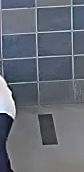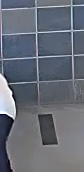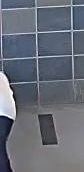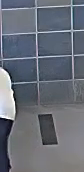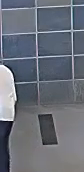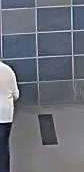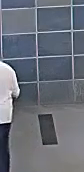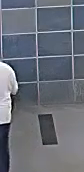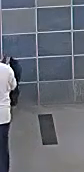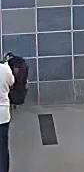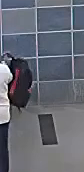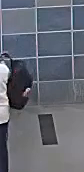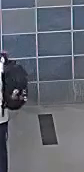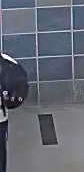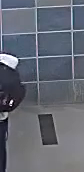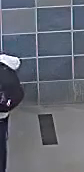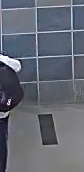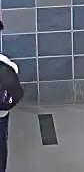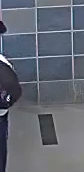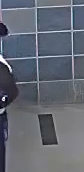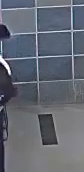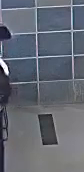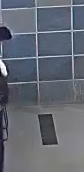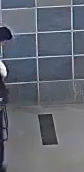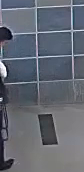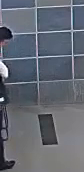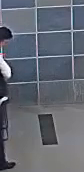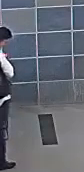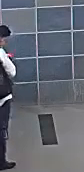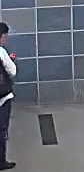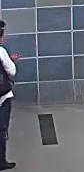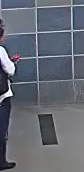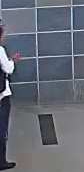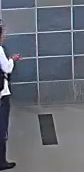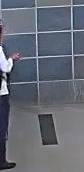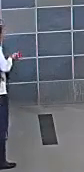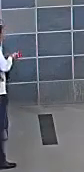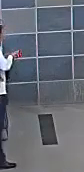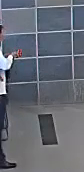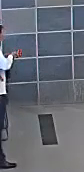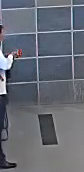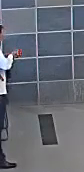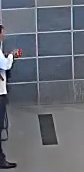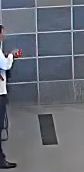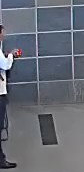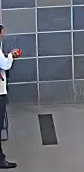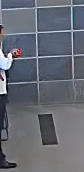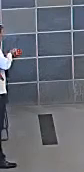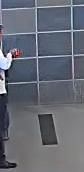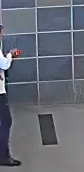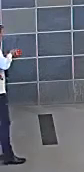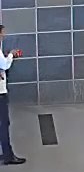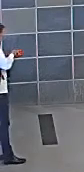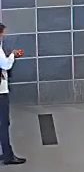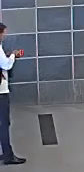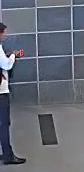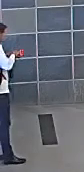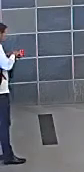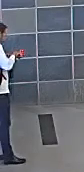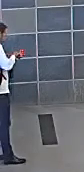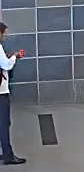registros arqueológicos e de evolução do homem, passando pela Convenção Internacional sobre